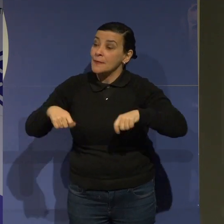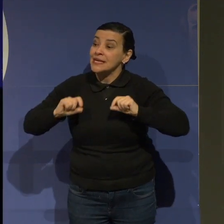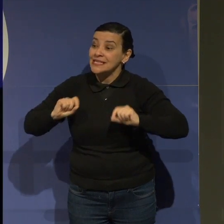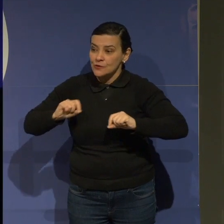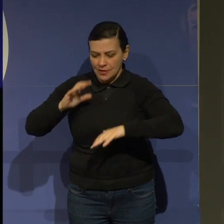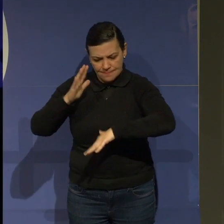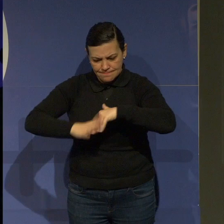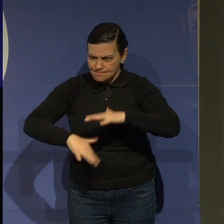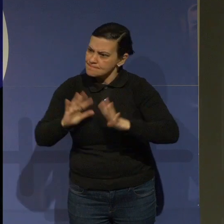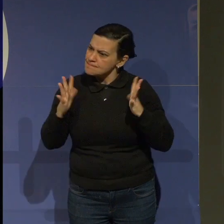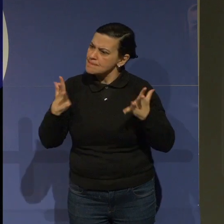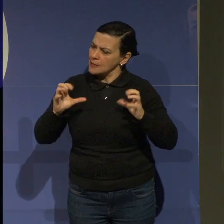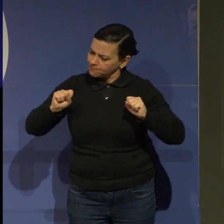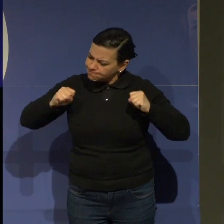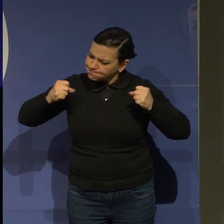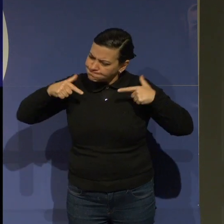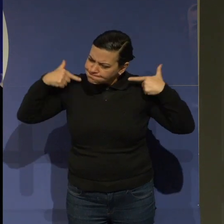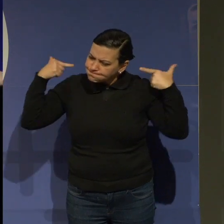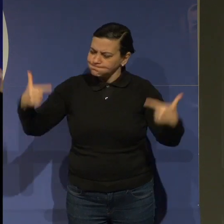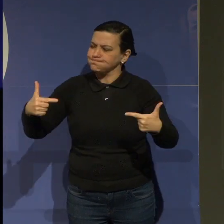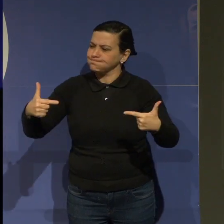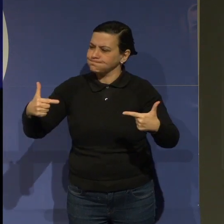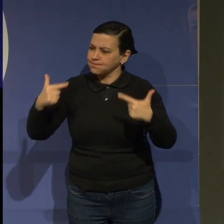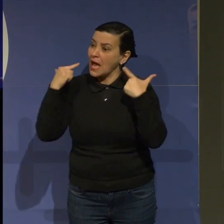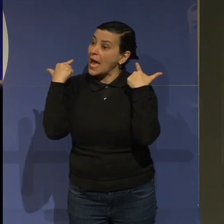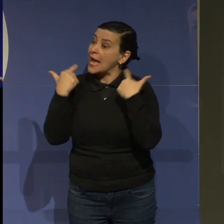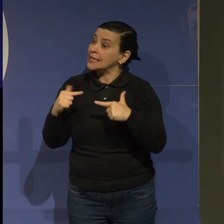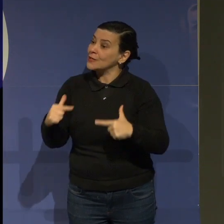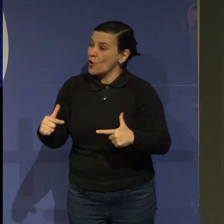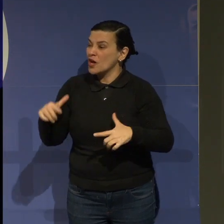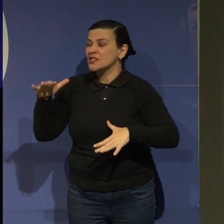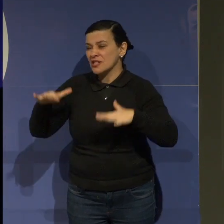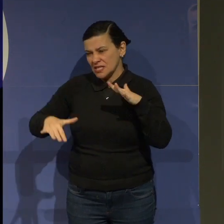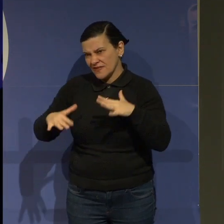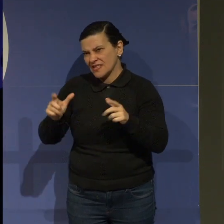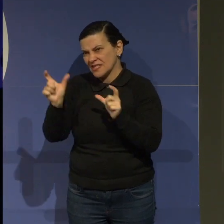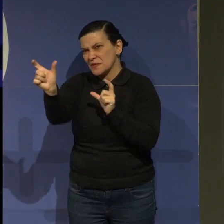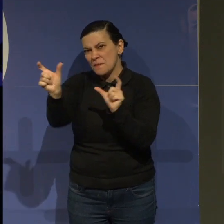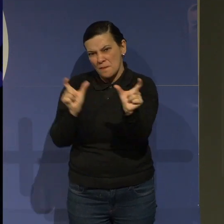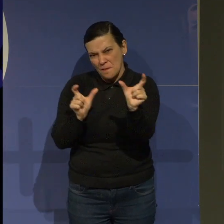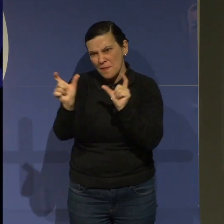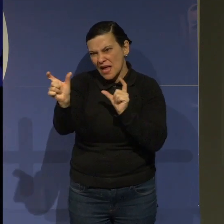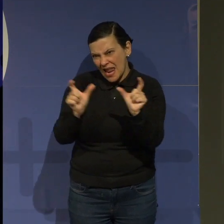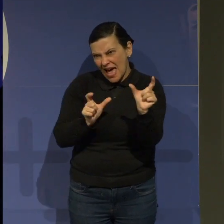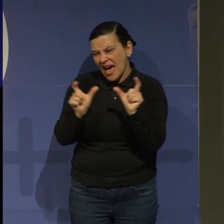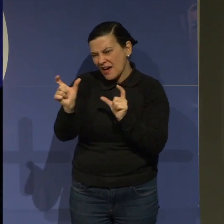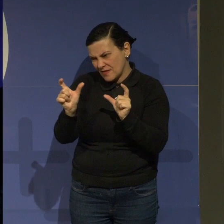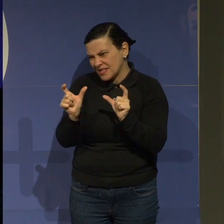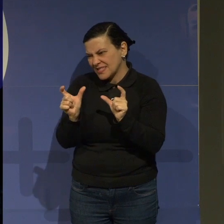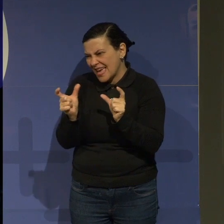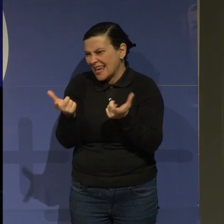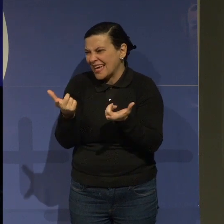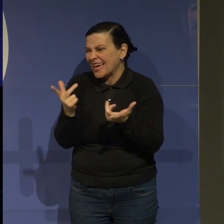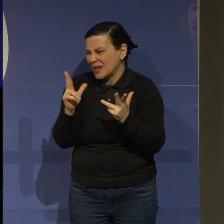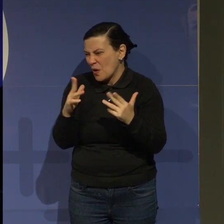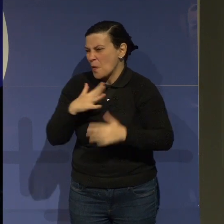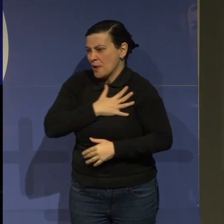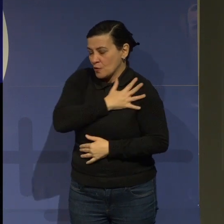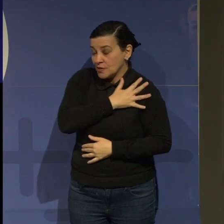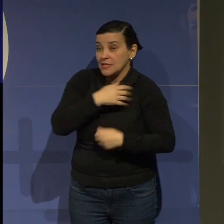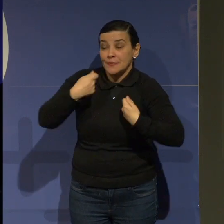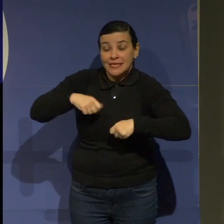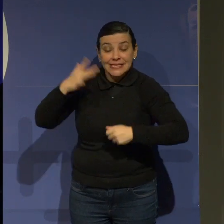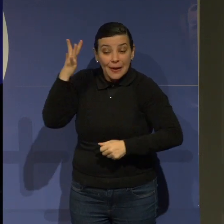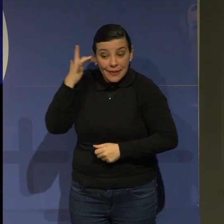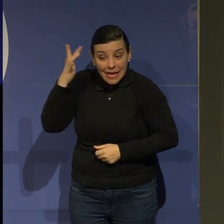proativa. A gente, toda vez, a linguagem, ela é preconceituosa, ela comunica muitos preconceitos. Então, tem que ser diário